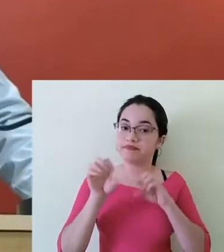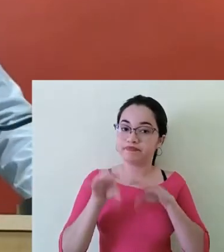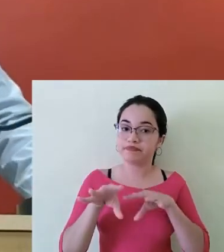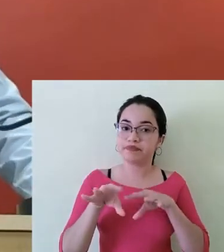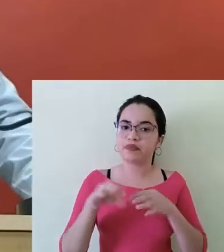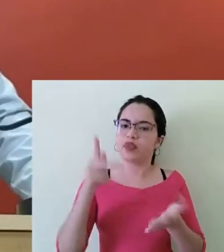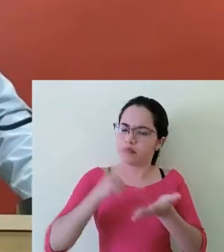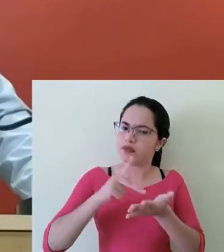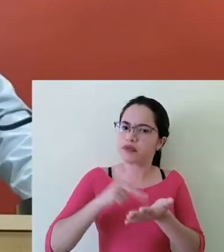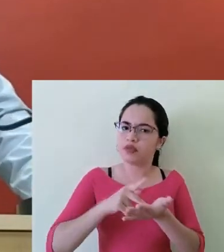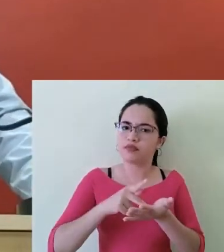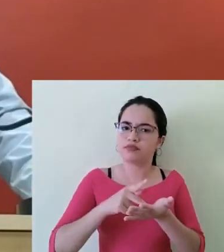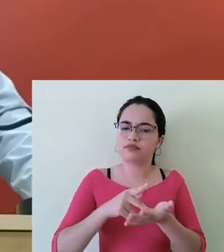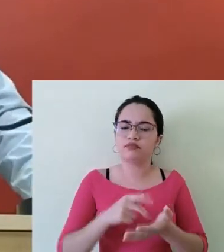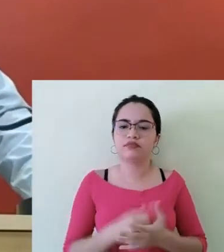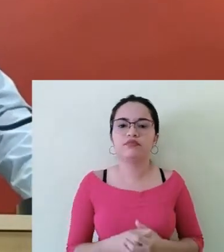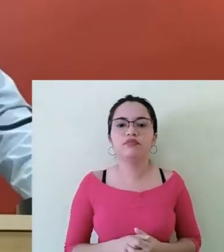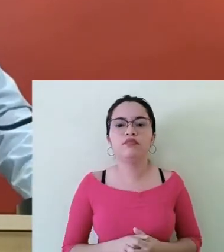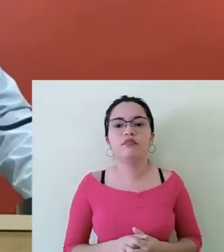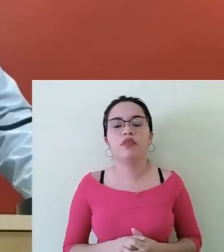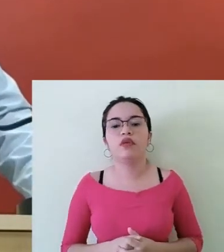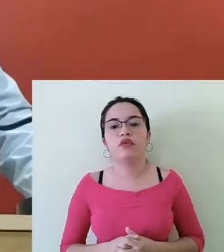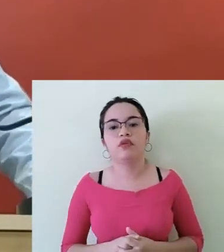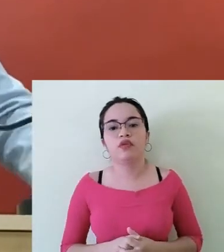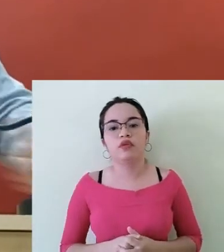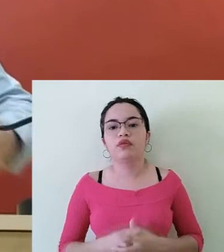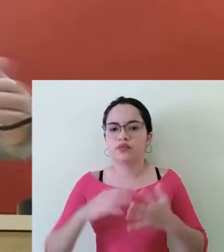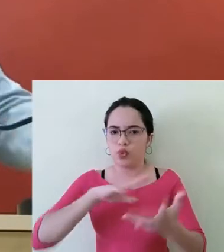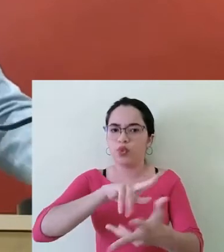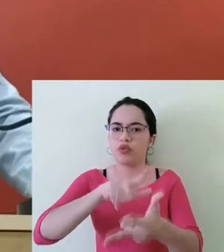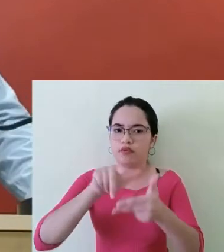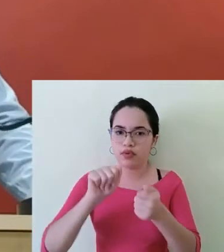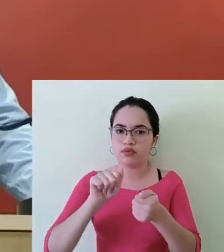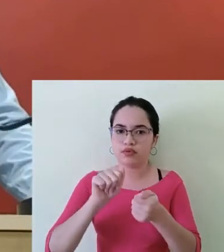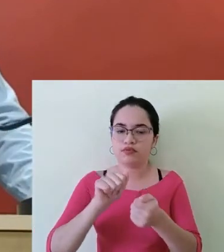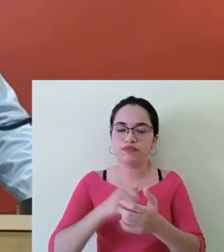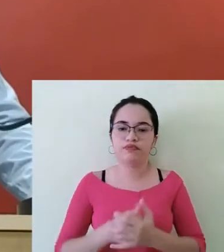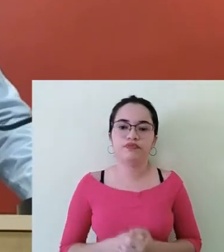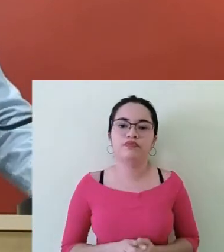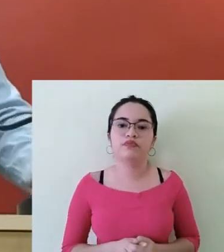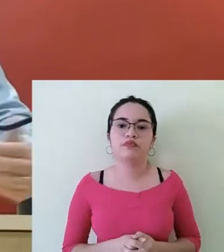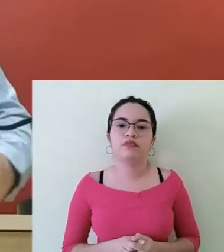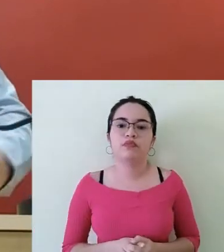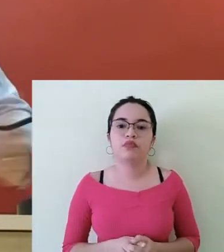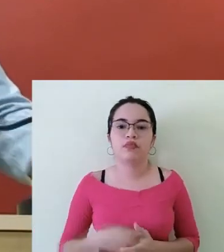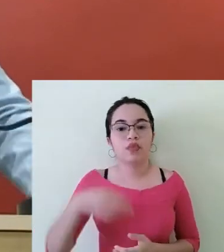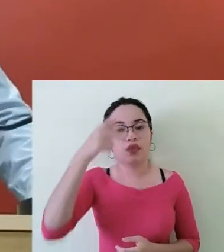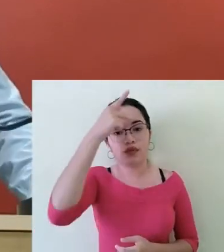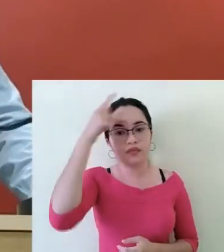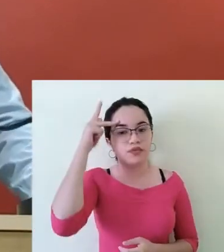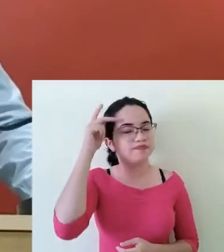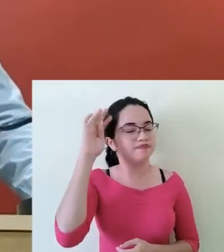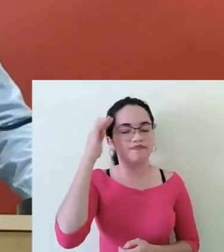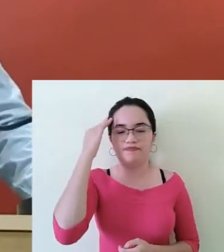verdade incontestável. De maneira geral, universal, as pessoas